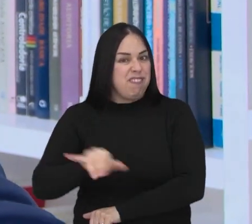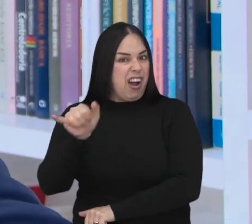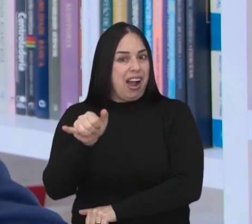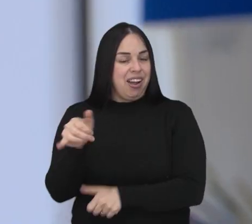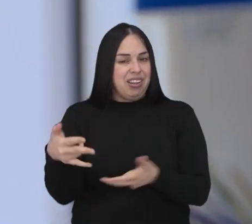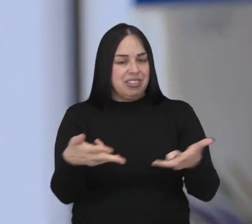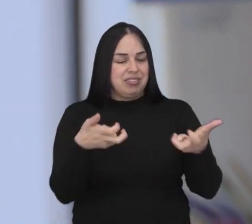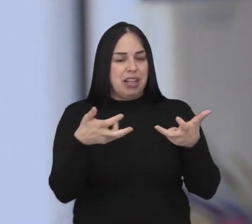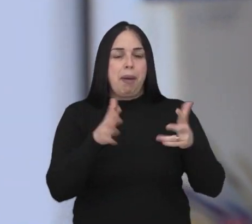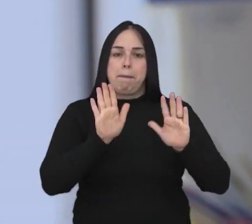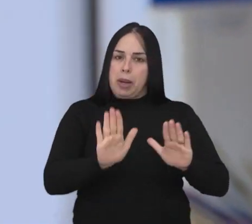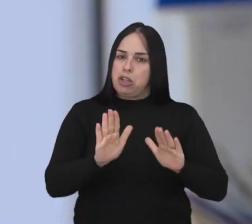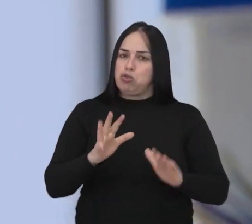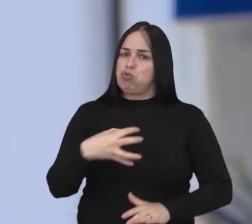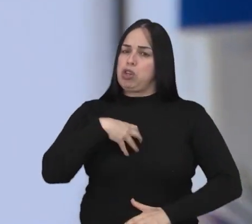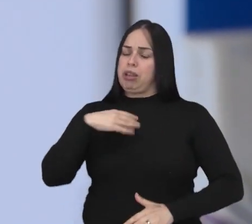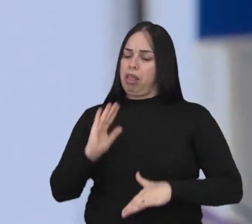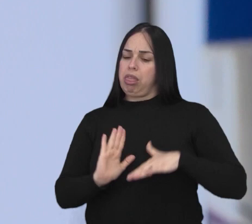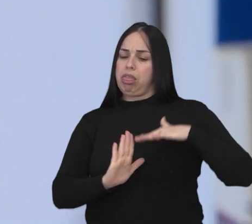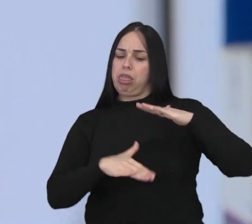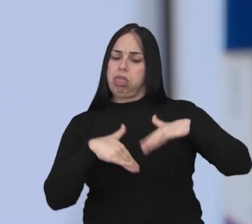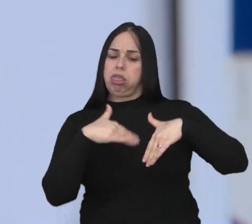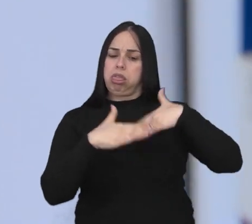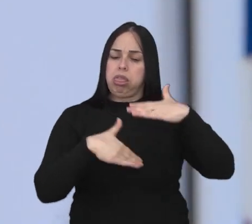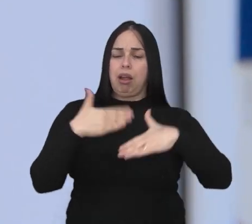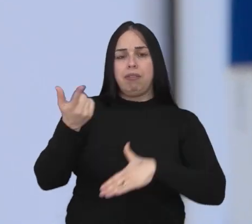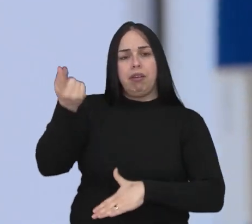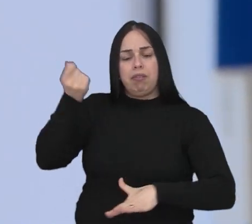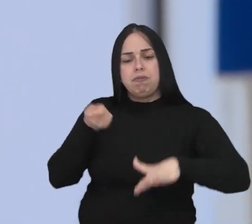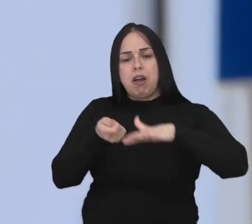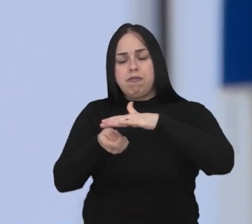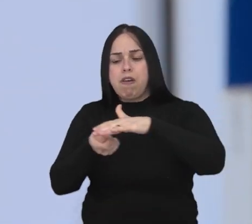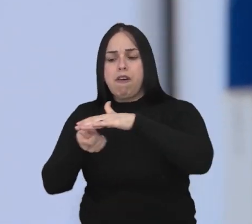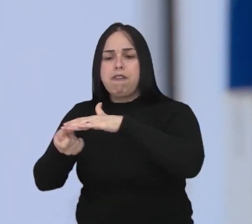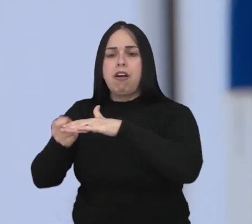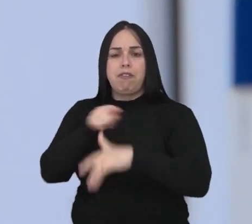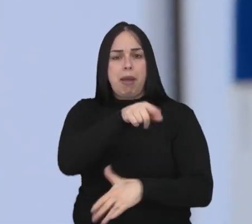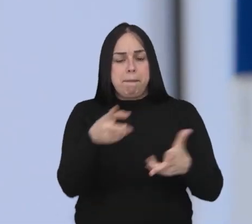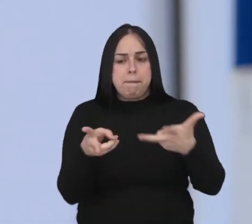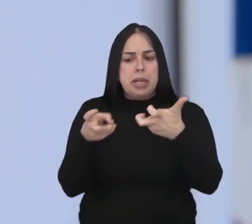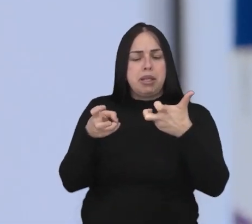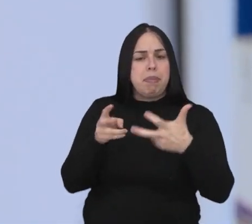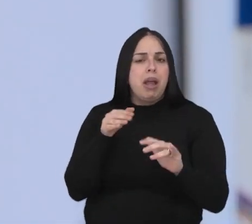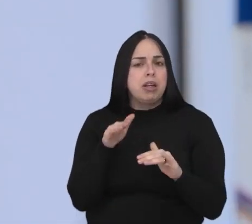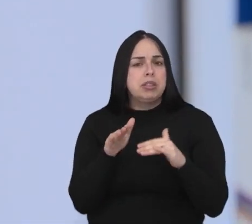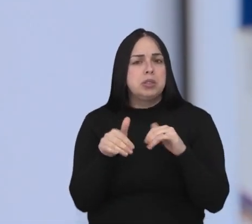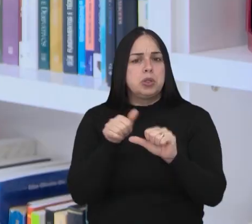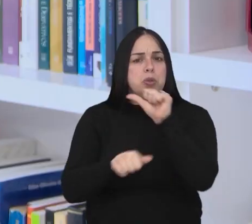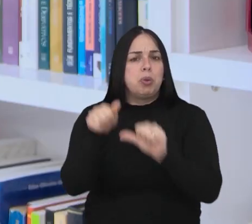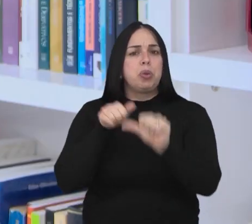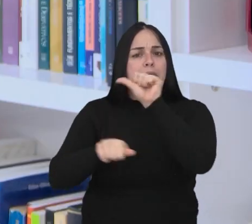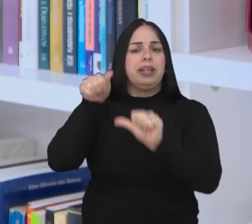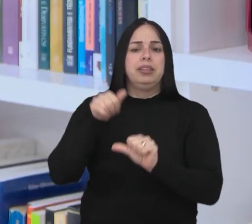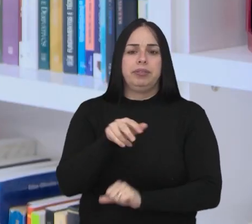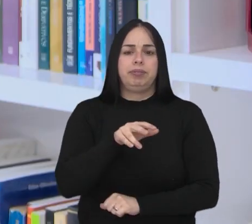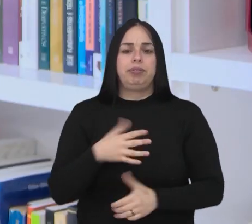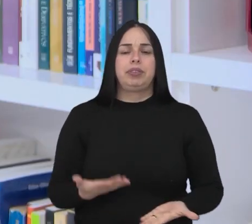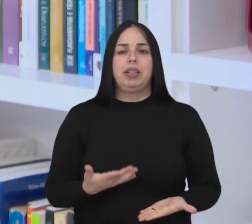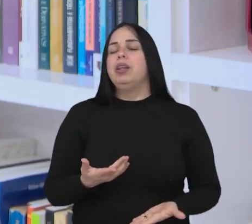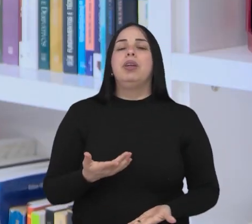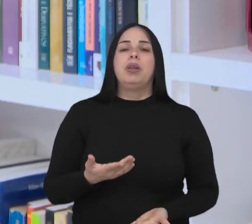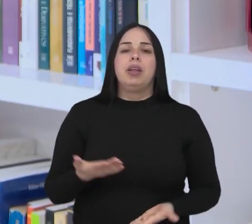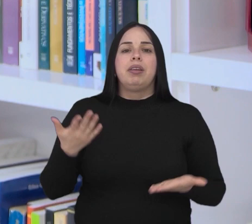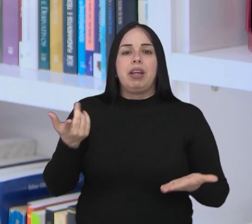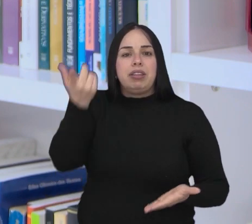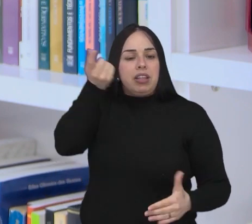mudanças proporcionadas pela privatização de forma gradual, na medida em que os investimentos acontecerem. Ao invés do governo pegar